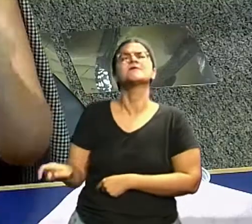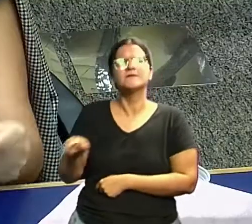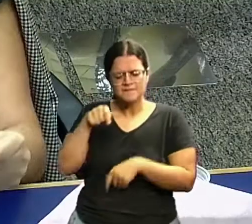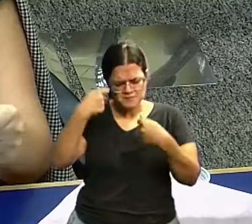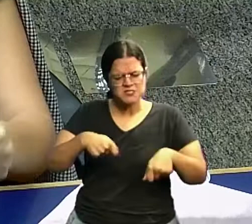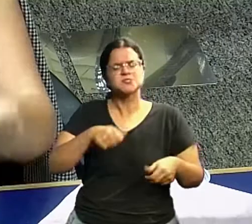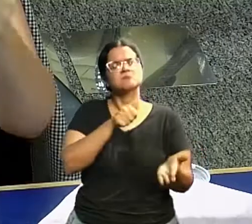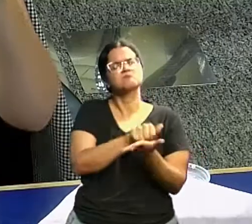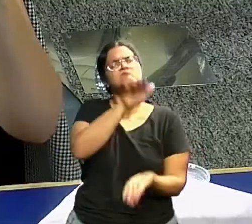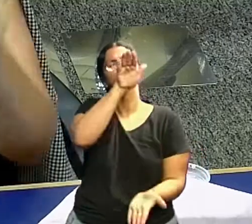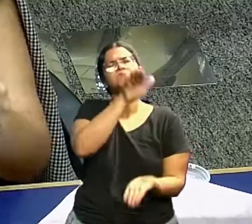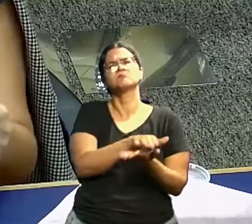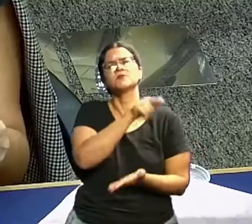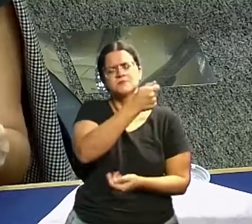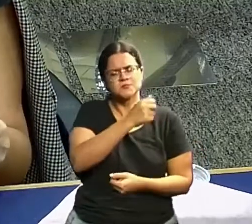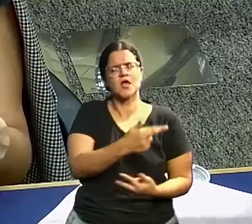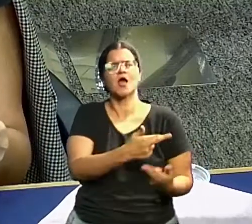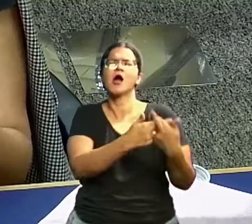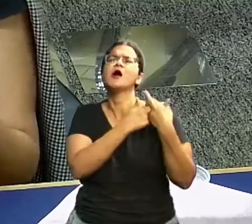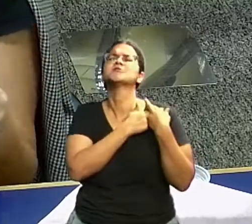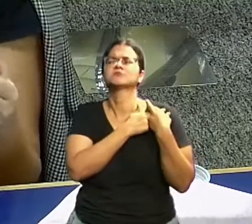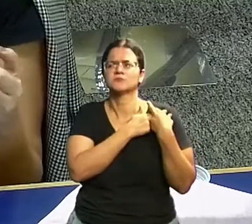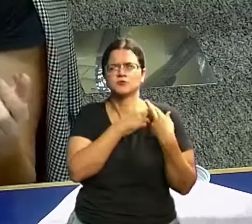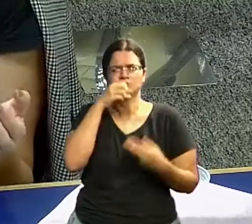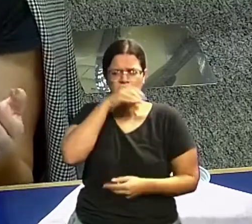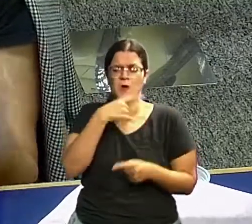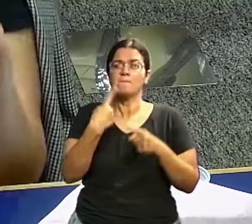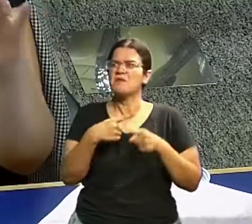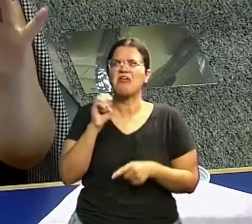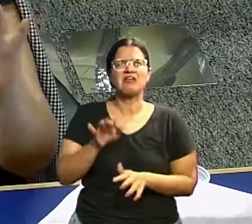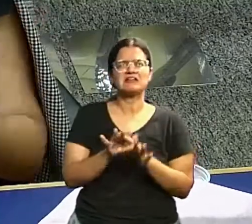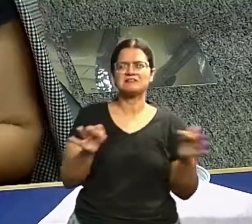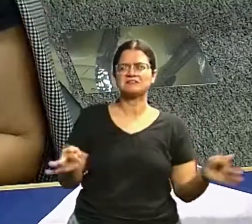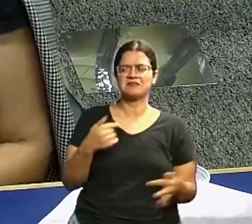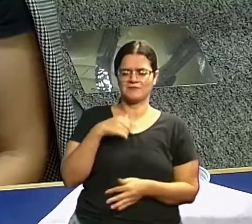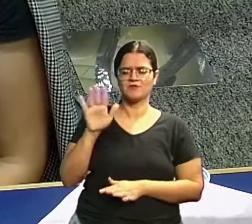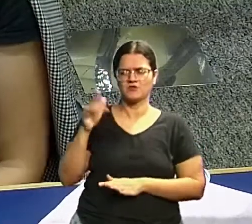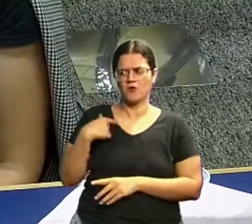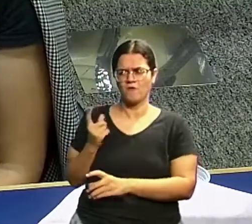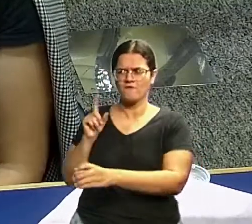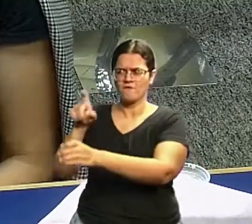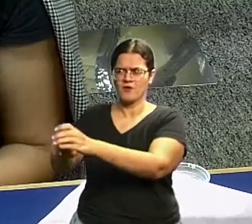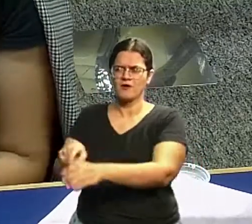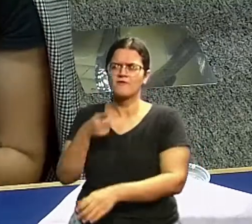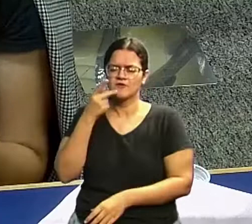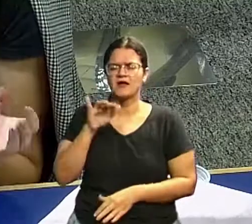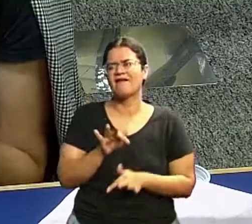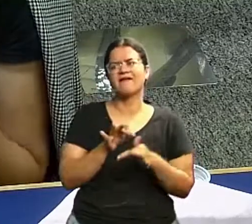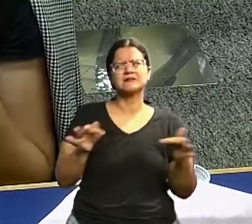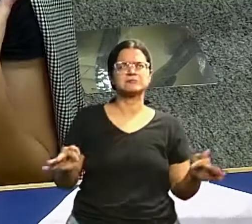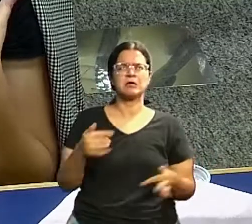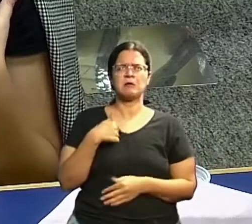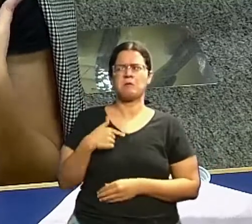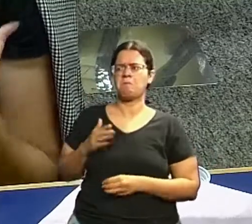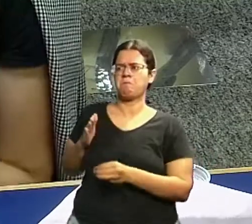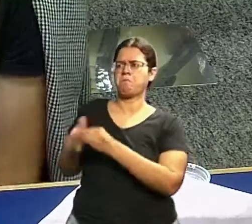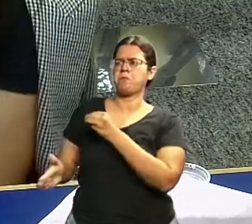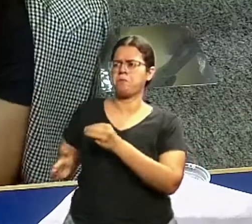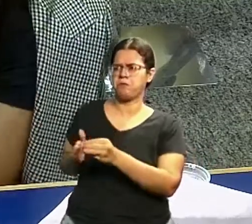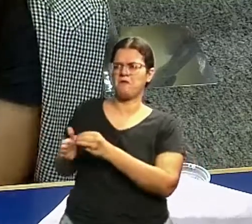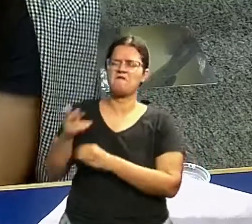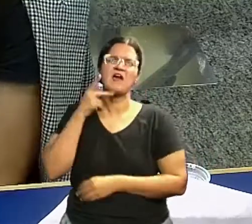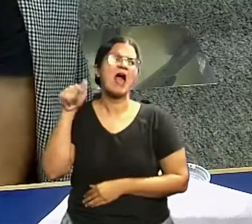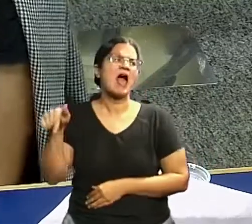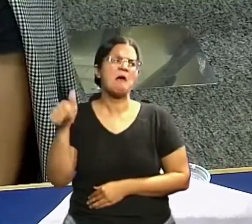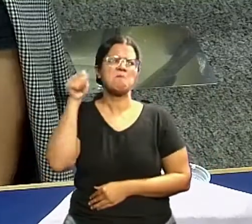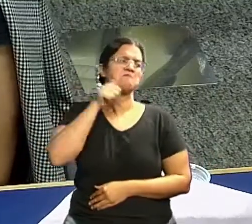seja penalizado e responsabilizado. Porque é muito simples, eu já devolvo a palavra para você, é muito simples dizerem